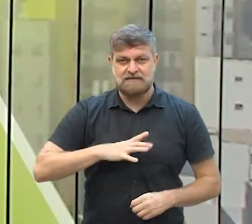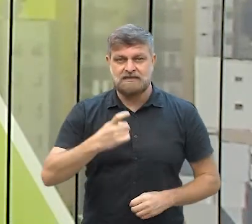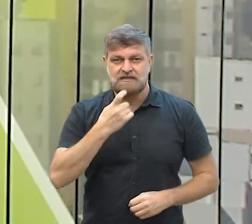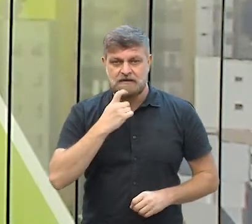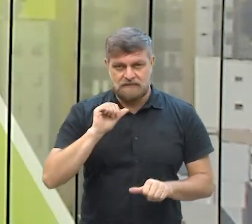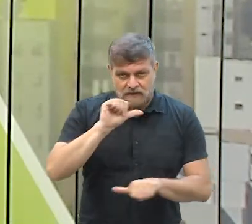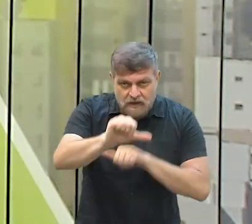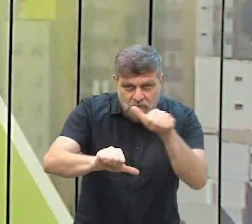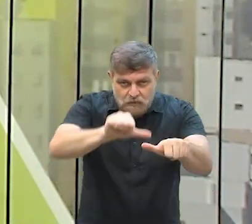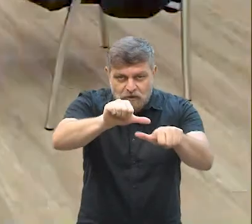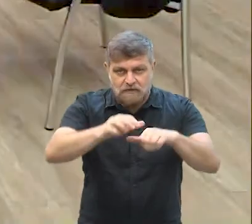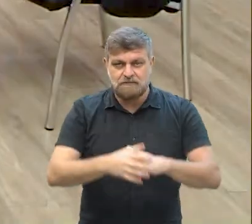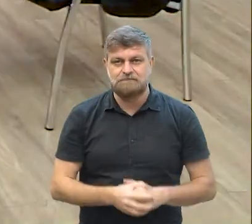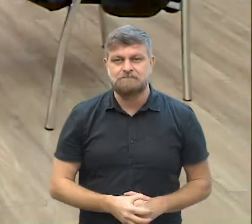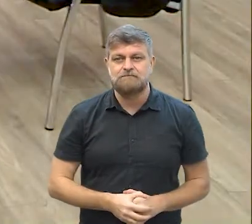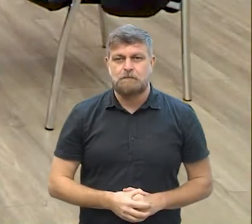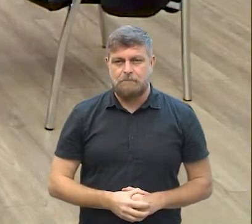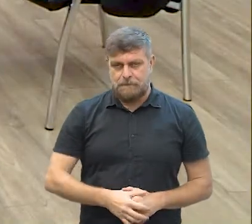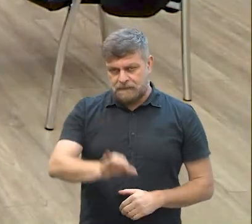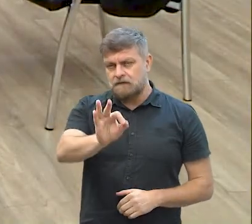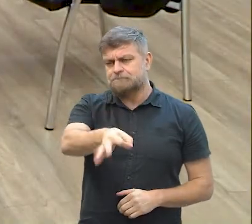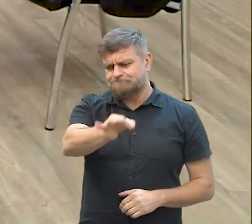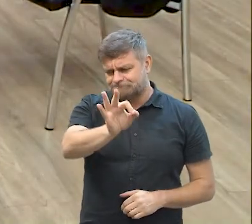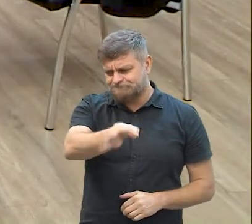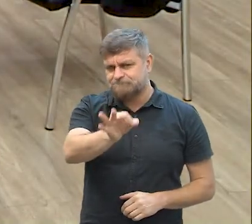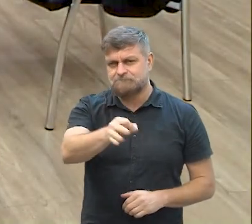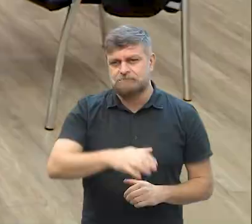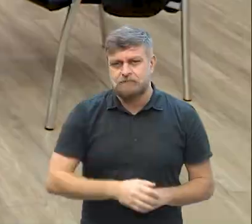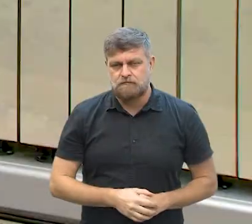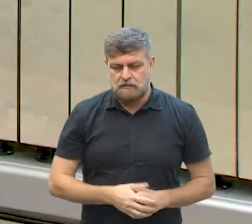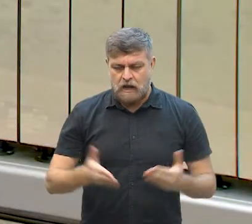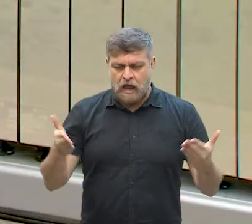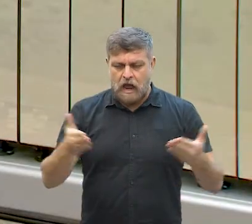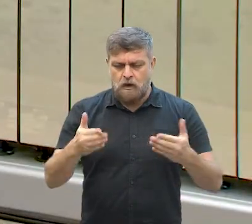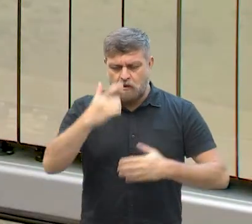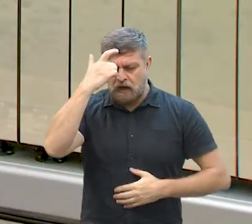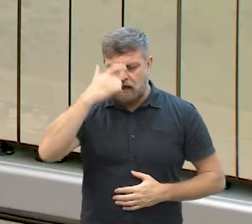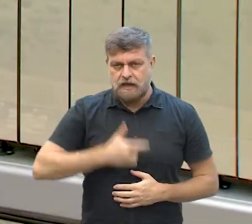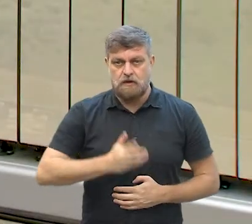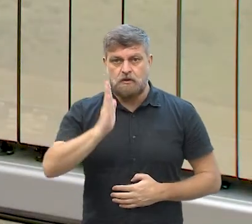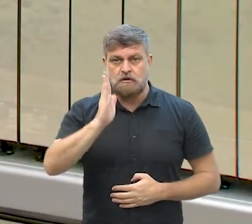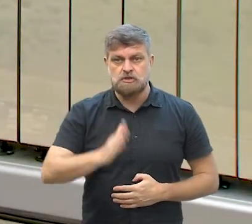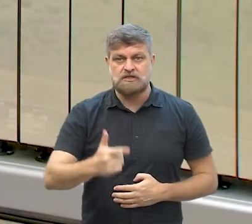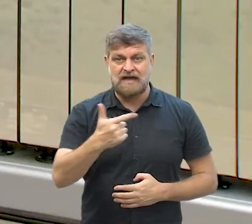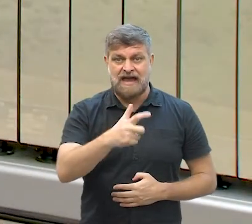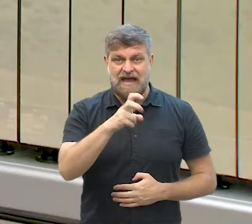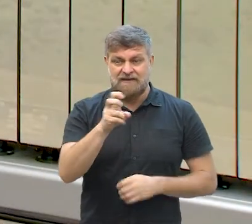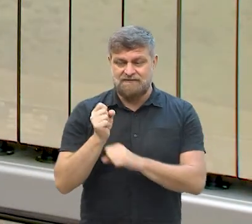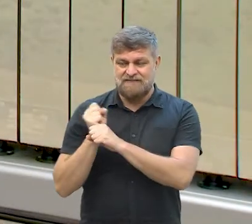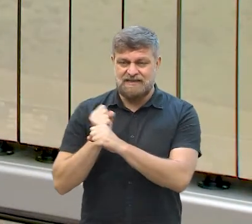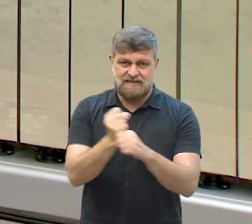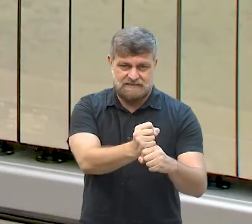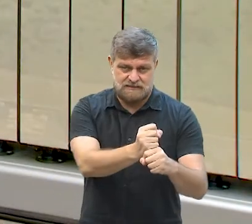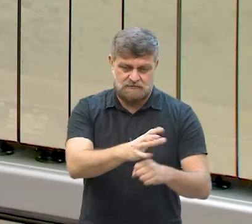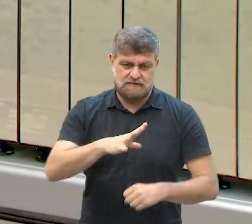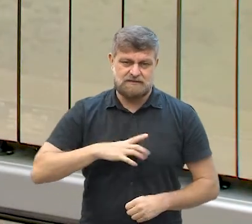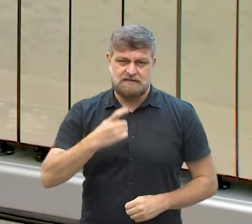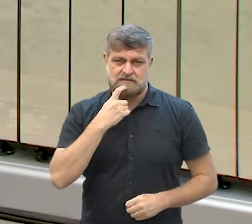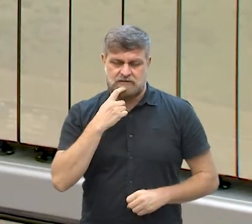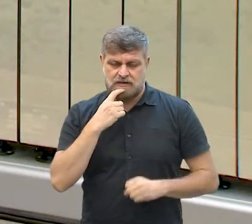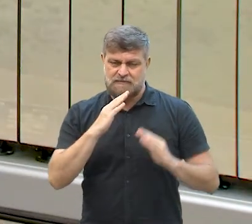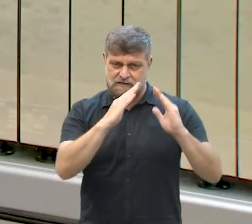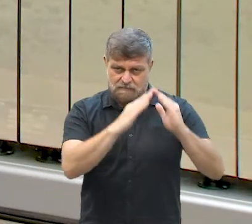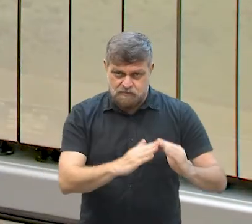de Campinas mudou muito? Mudou bastante. Eu vou completar agora 25 anos, né, de cidade, ela mudou